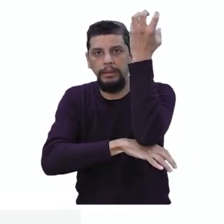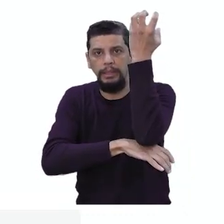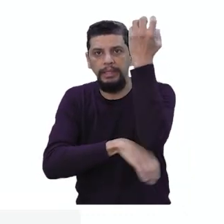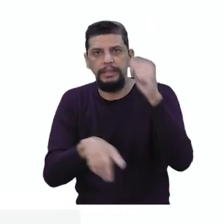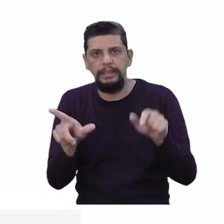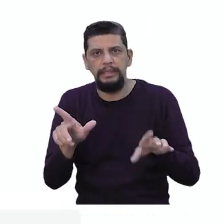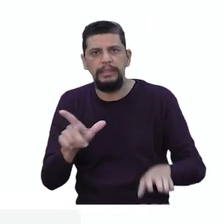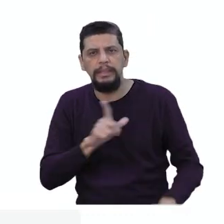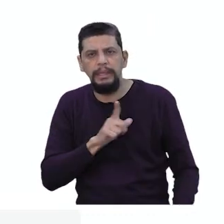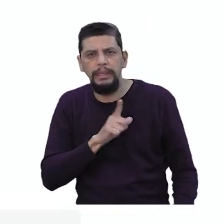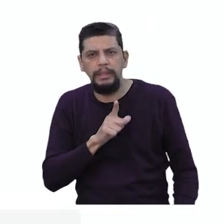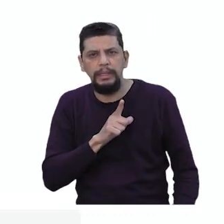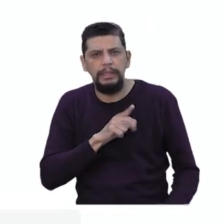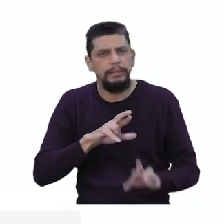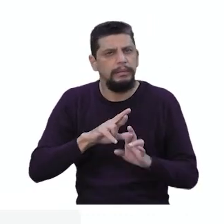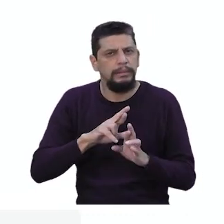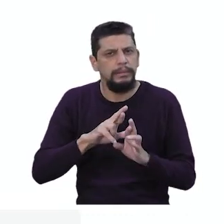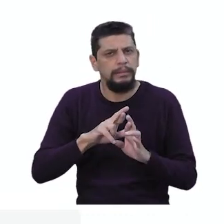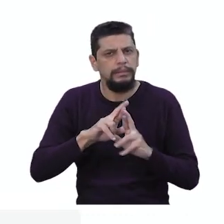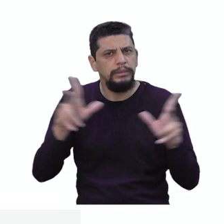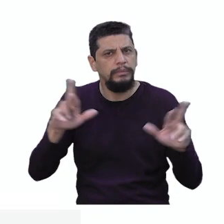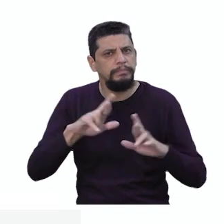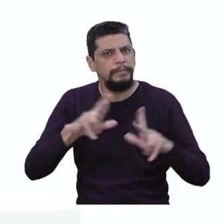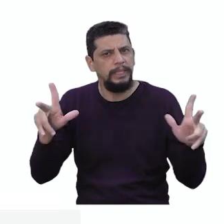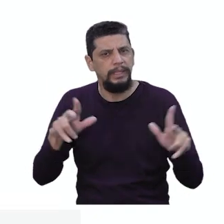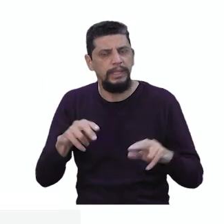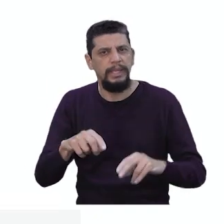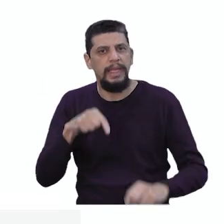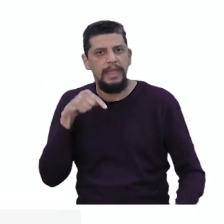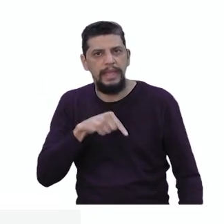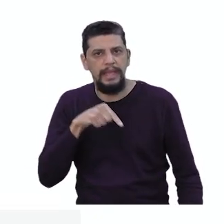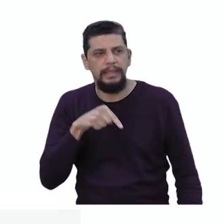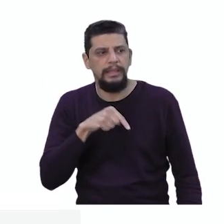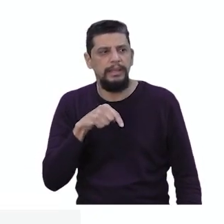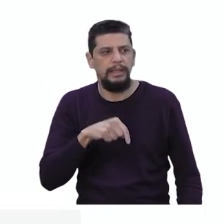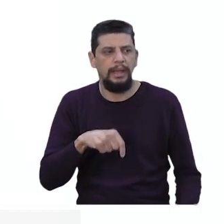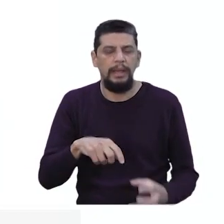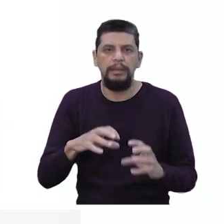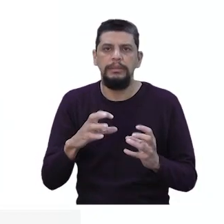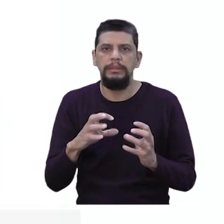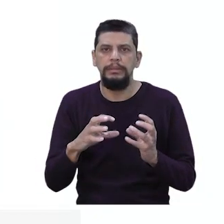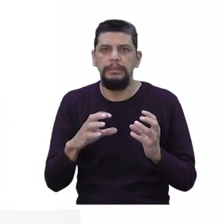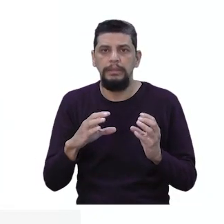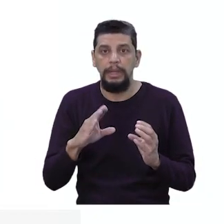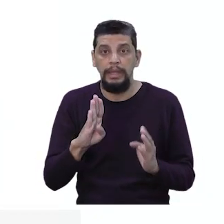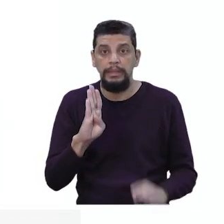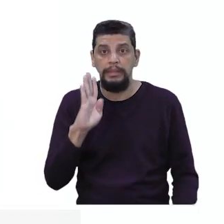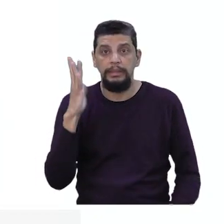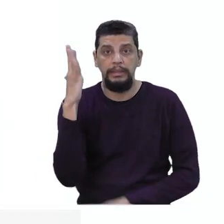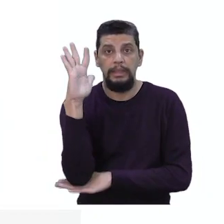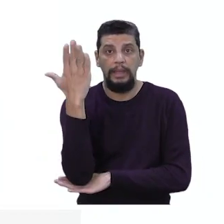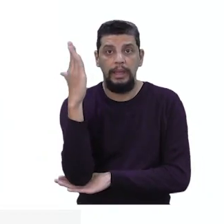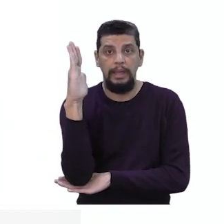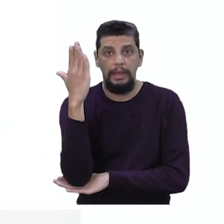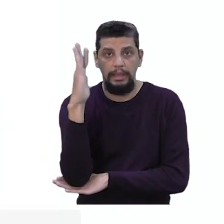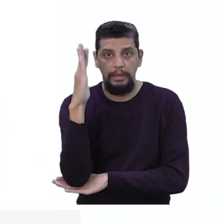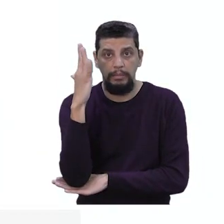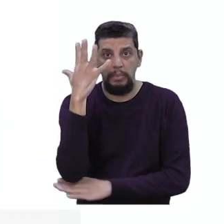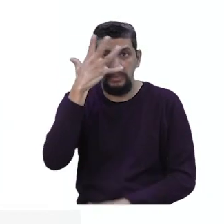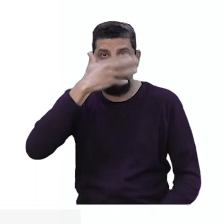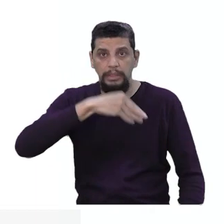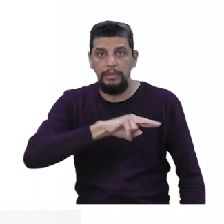como tem um formato mesmo diferente. E esse é o formato dessa árvore bonita